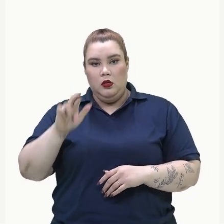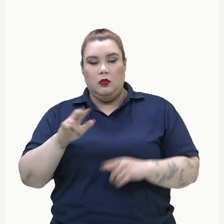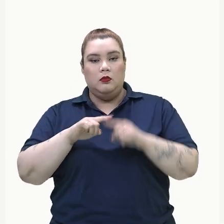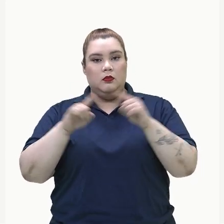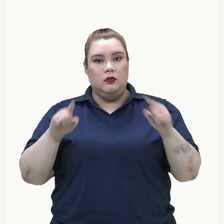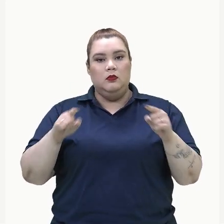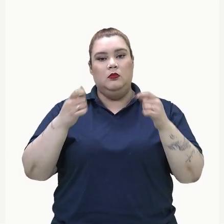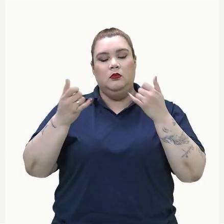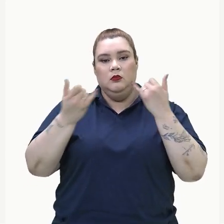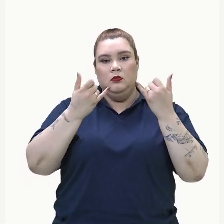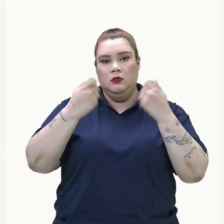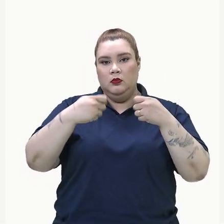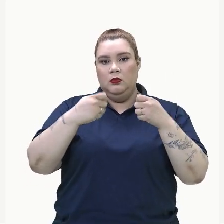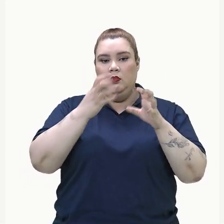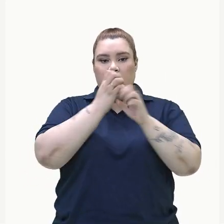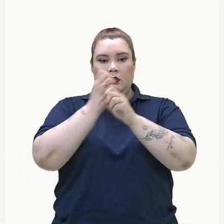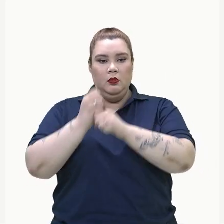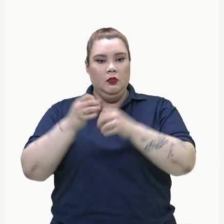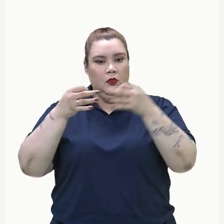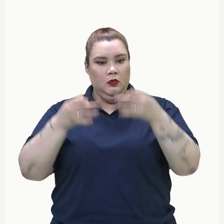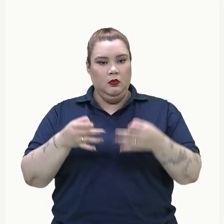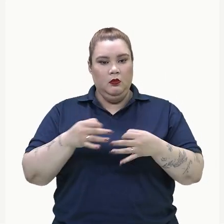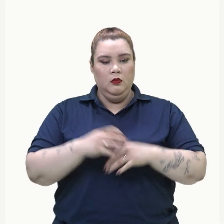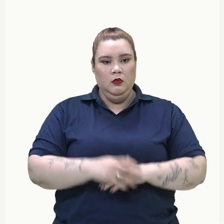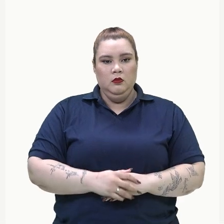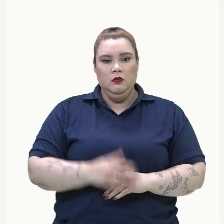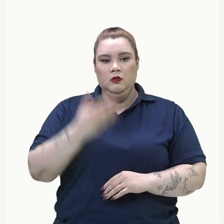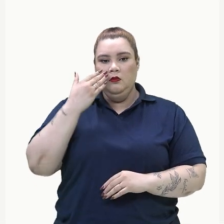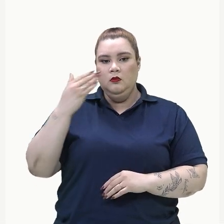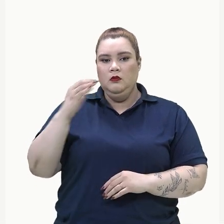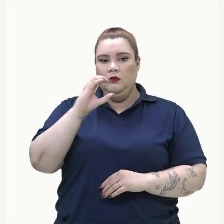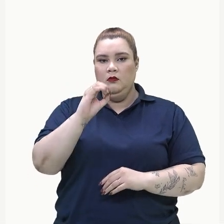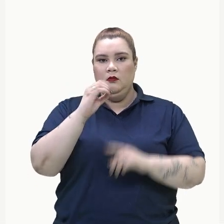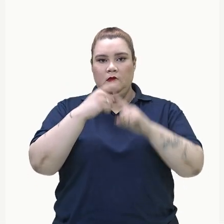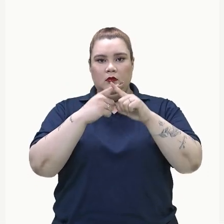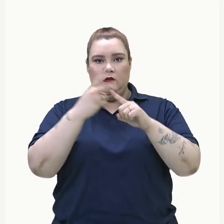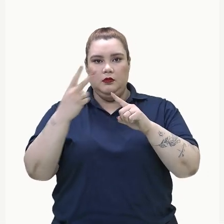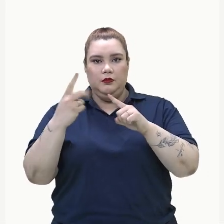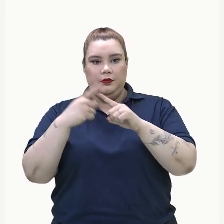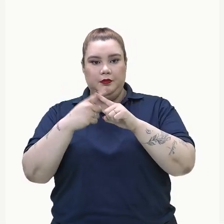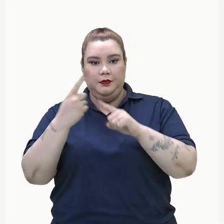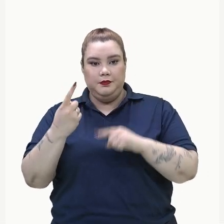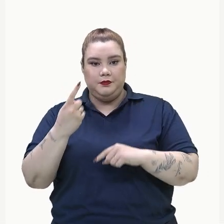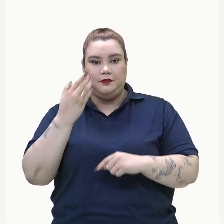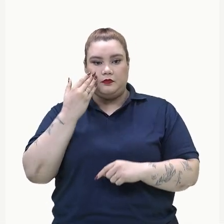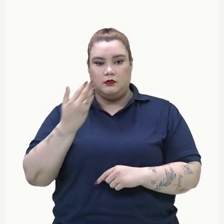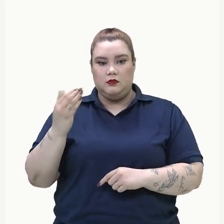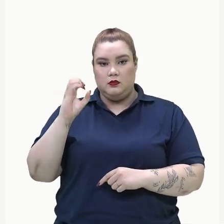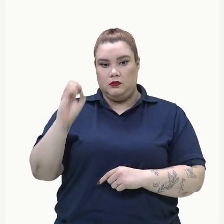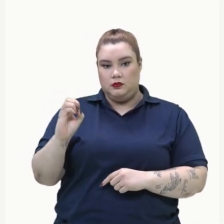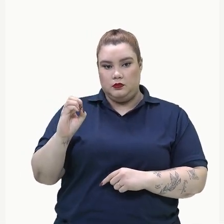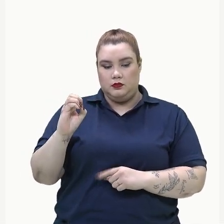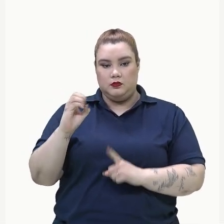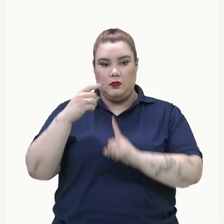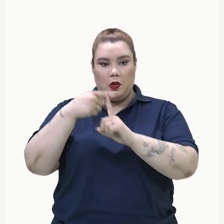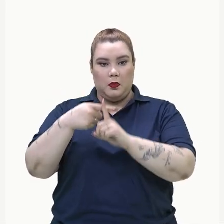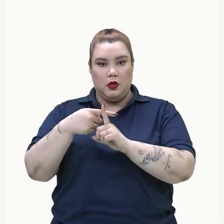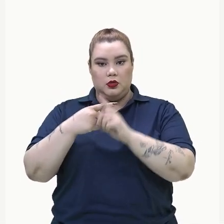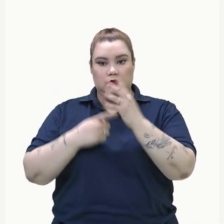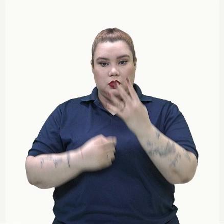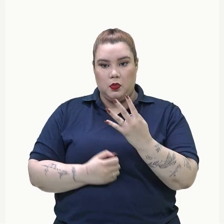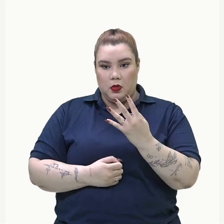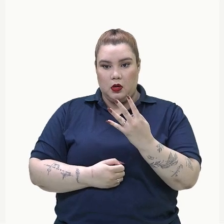né? Vamos começar aqui de novo. 0, 2 e 1 vai dar 0. 4 vezes 1 vezes 4 vai dar 4,